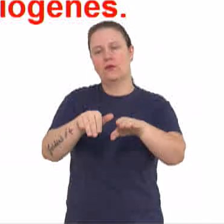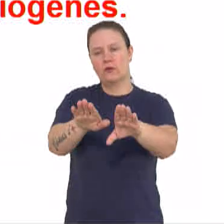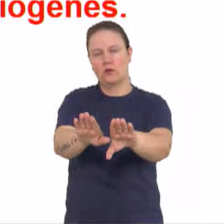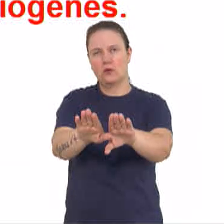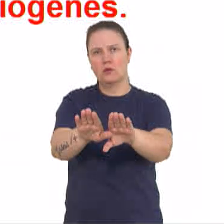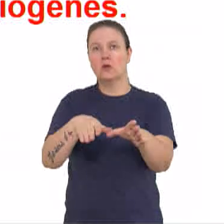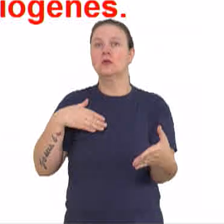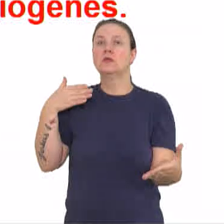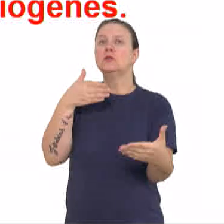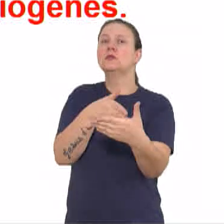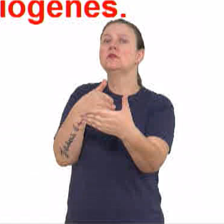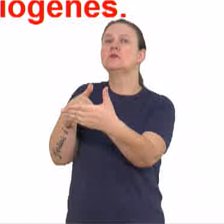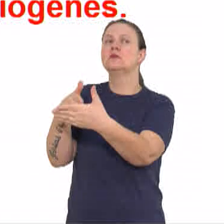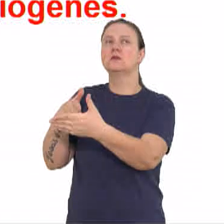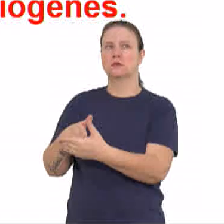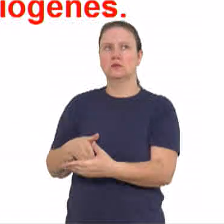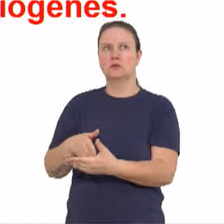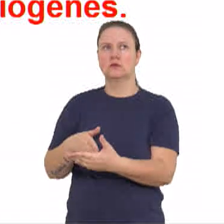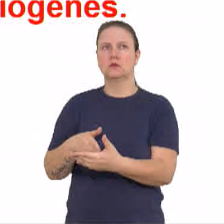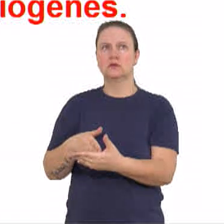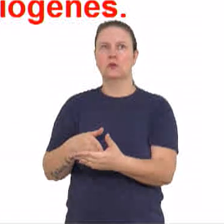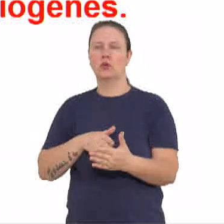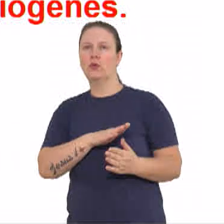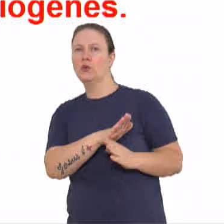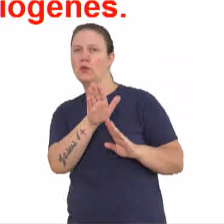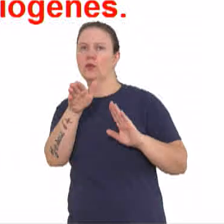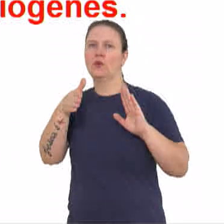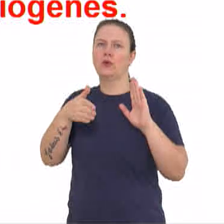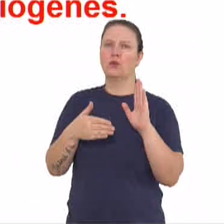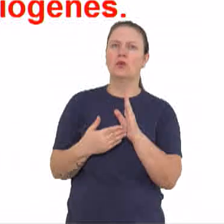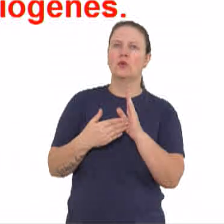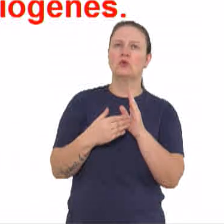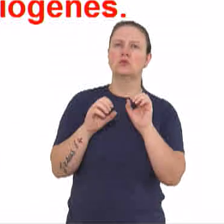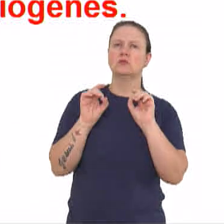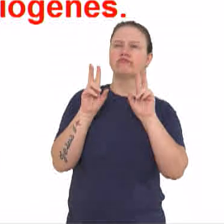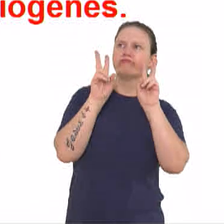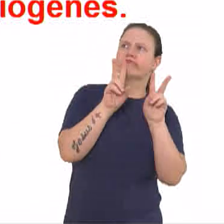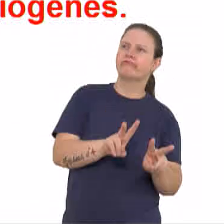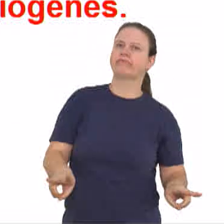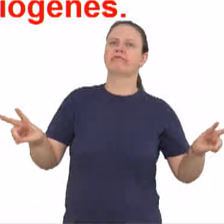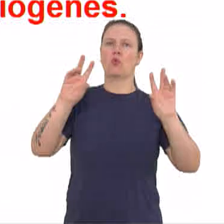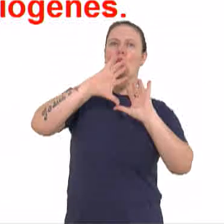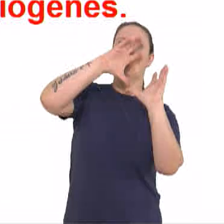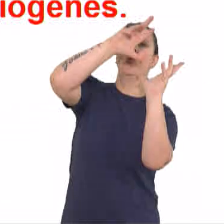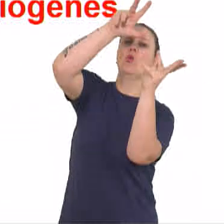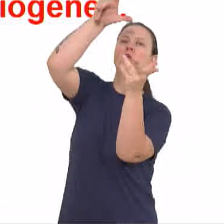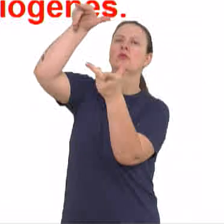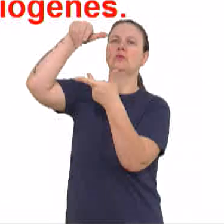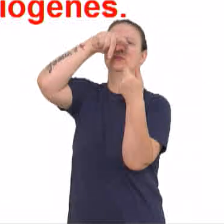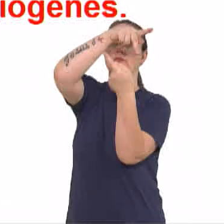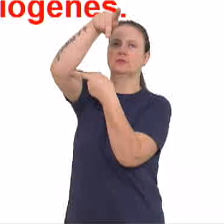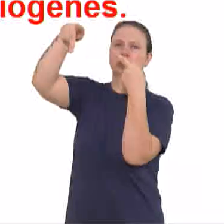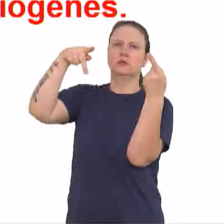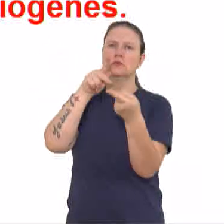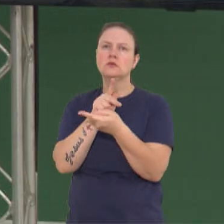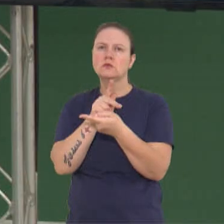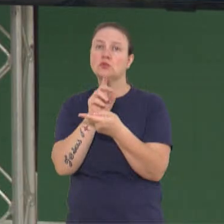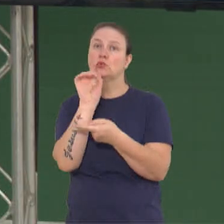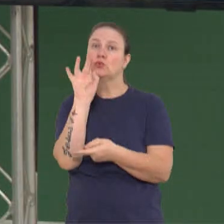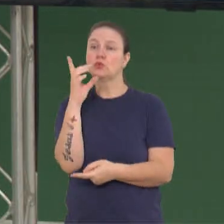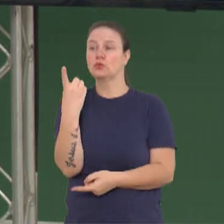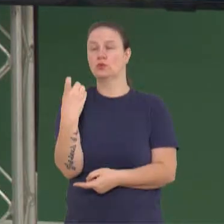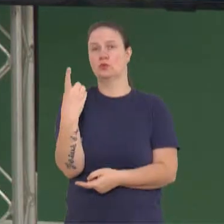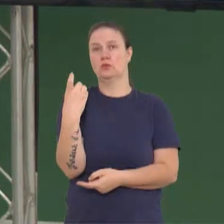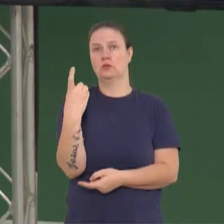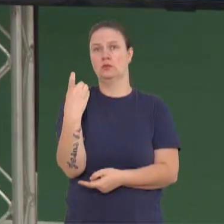Limitado é o todo e um só cosmo há. Nasce ele, qual ele? O